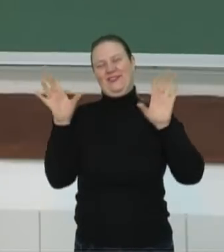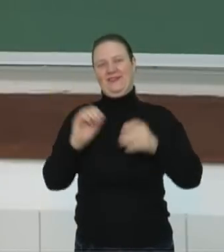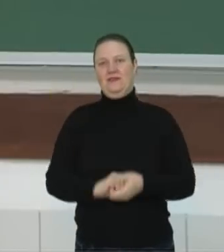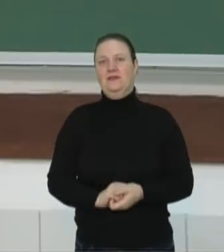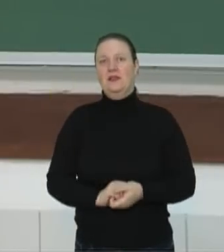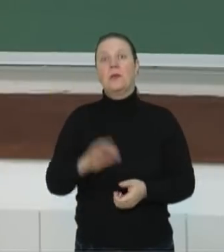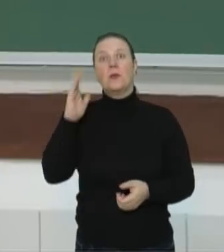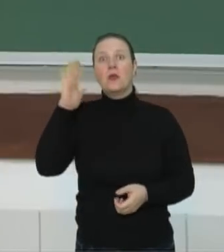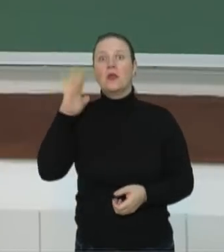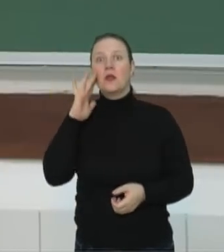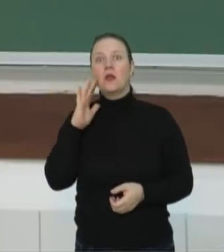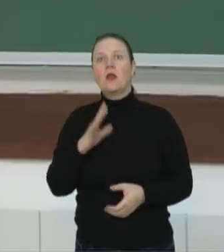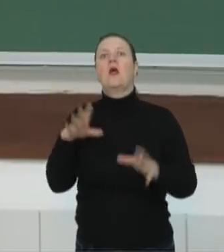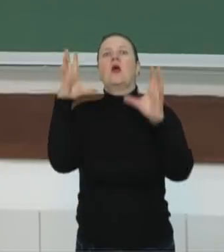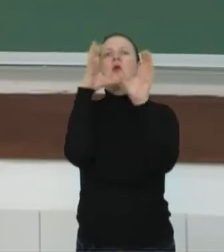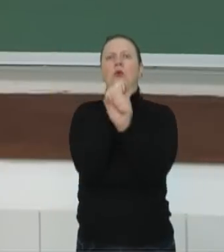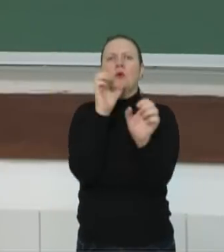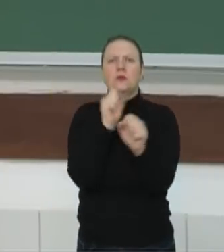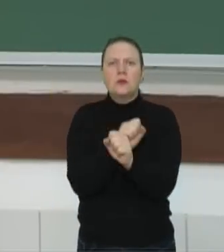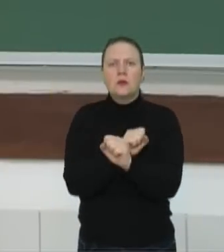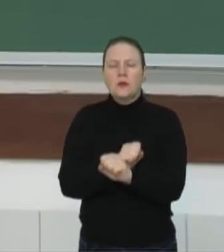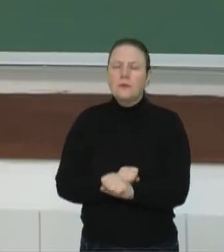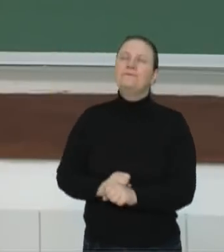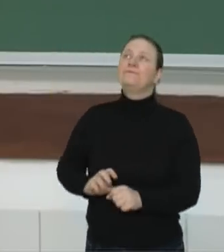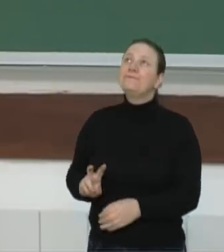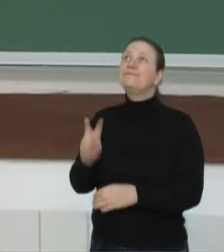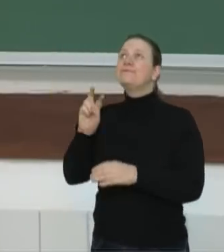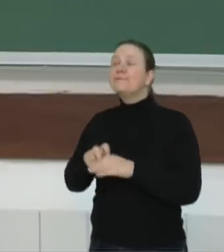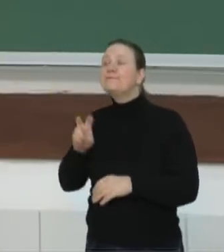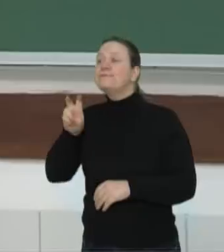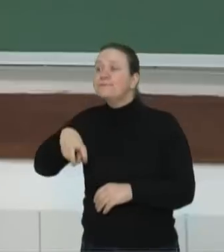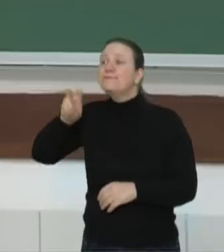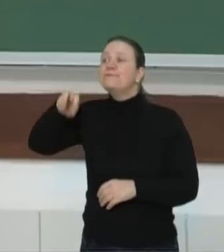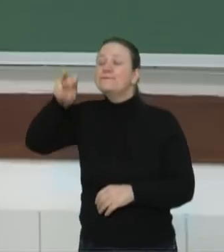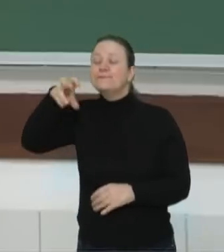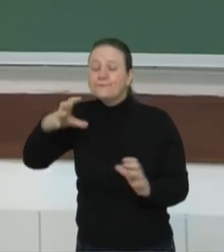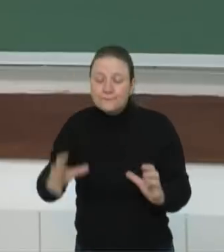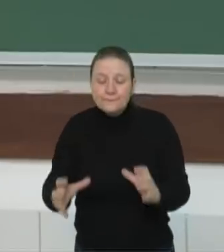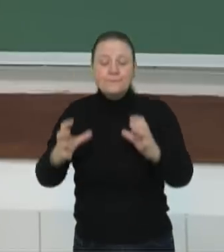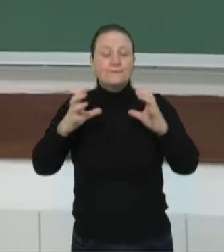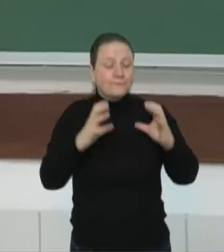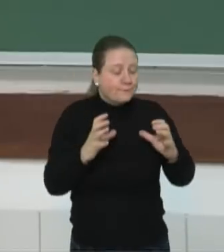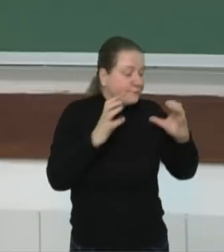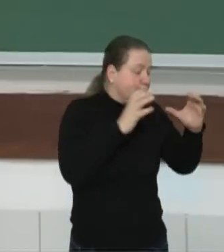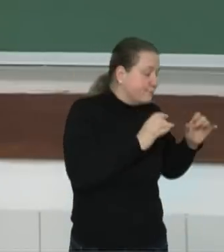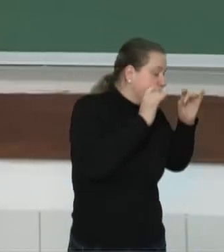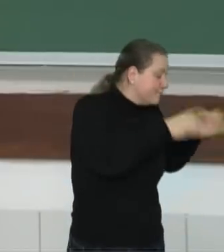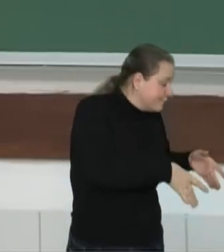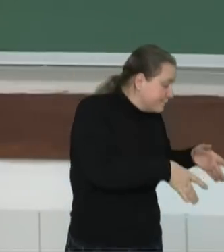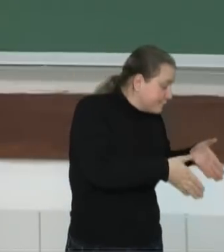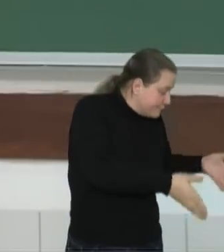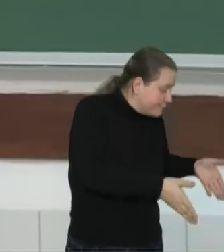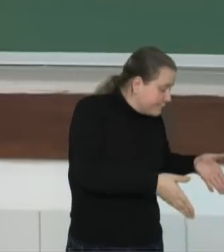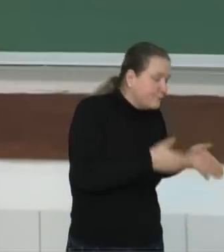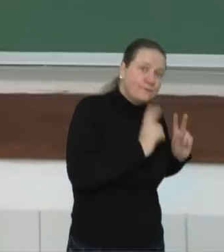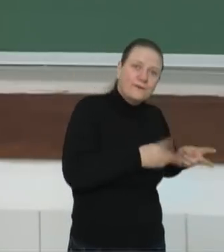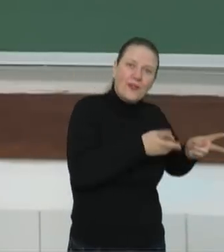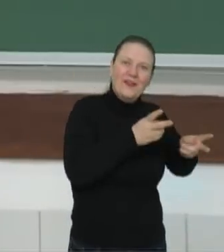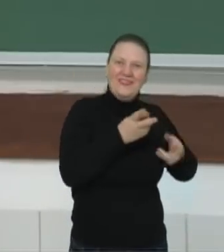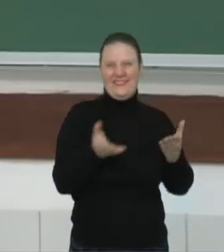tinha que ir lá pegar a escada, pôr na parede, subir e retirar a bola para o jogo